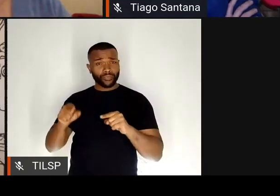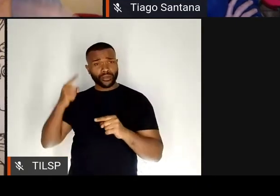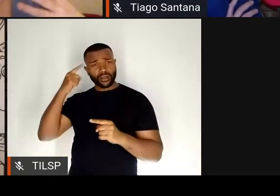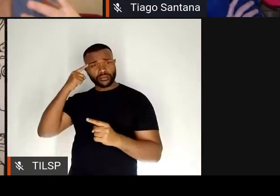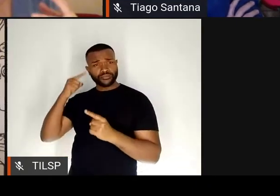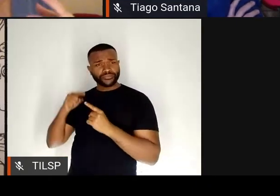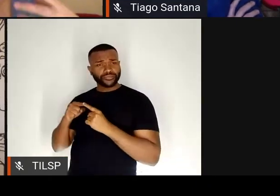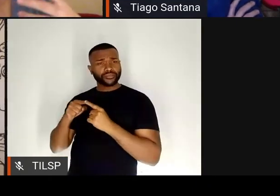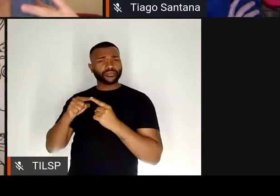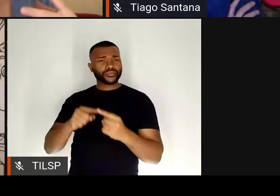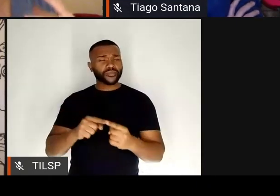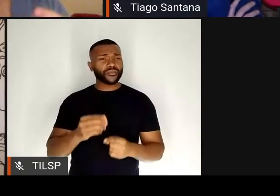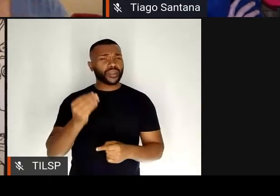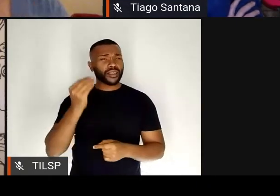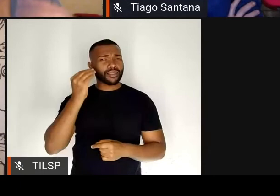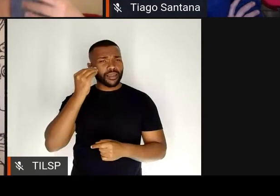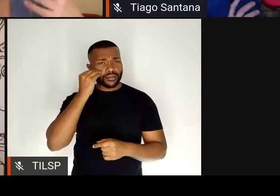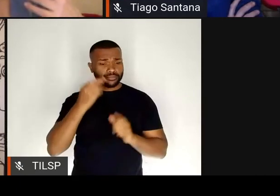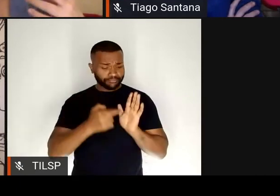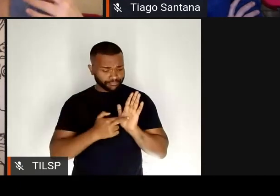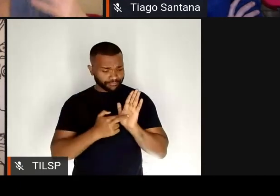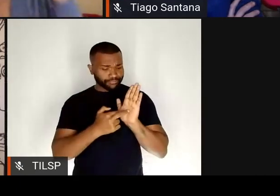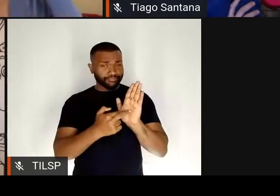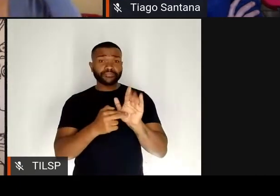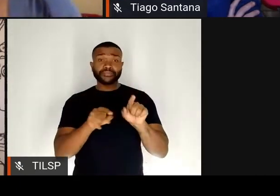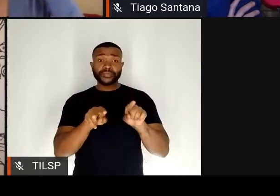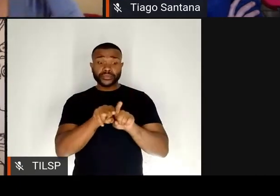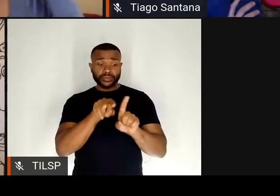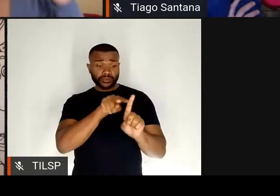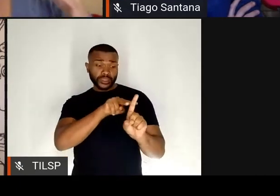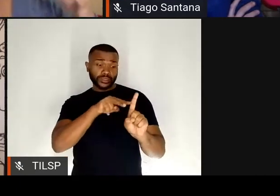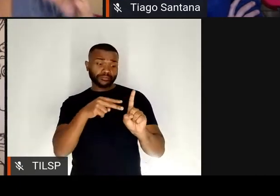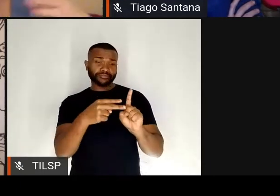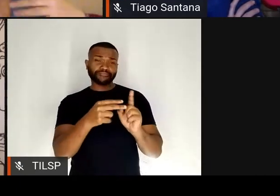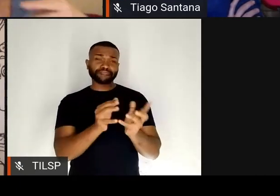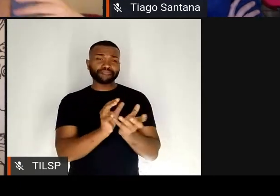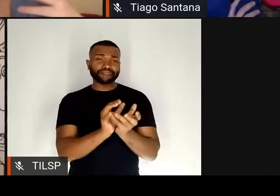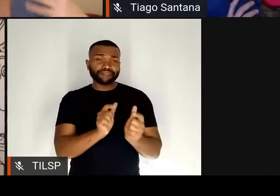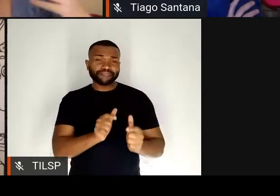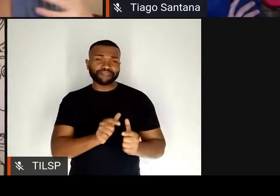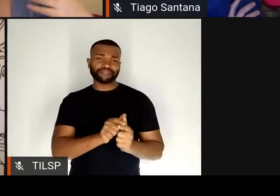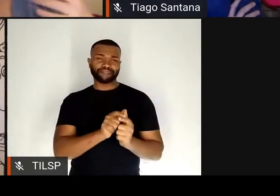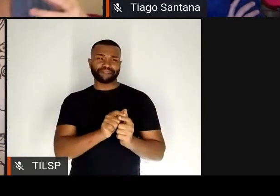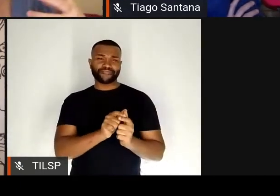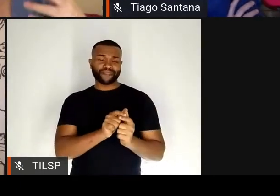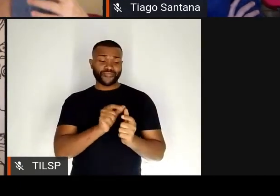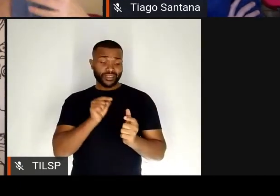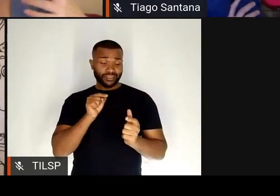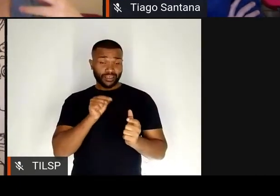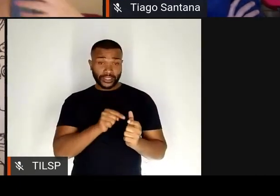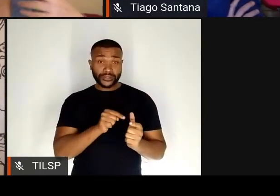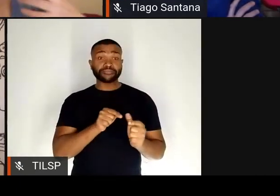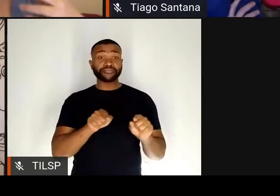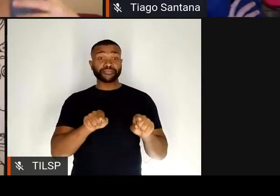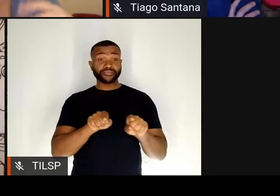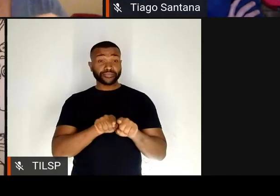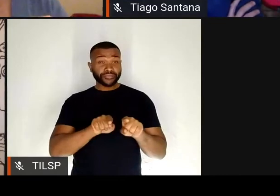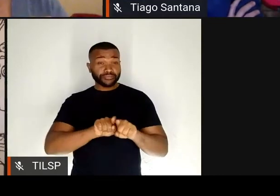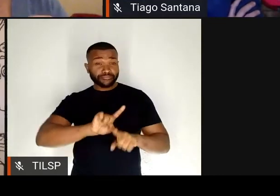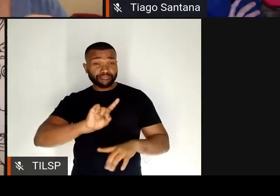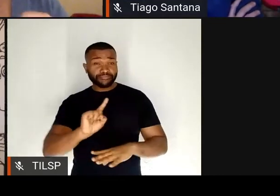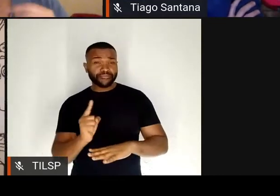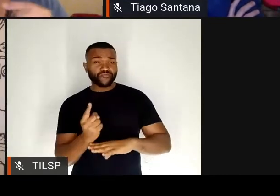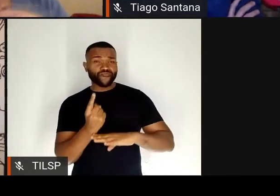de buscar dar voz e dar visibilidade às minorias, né? Então tem essa coisa de singularizar